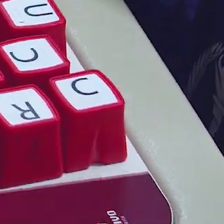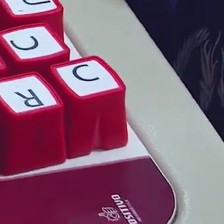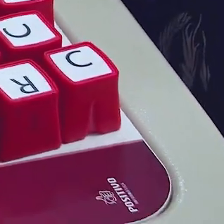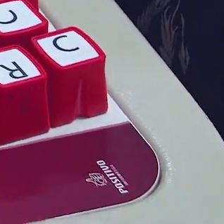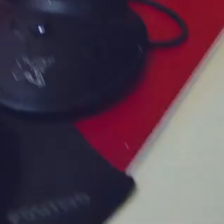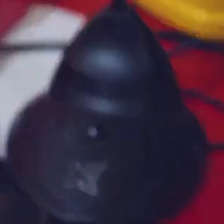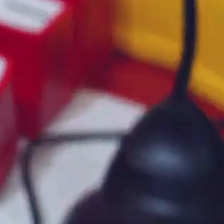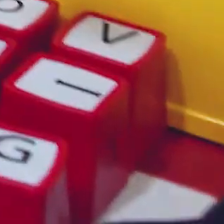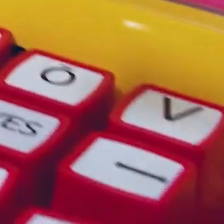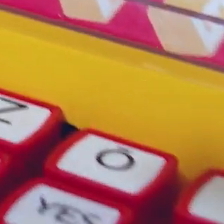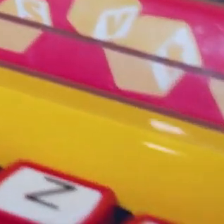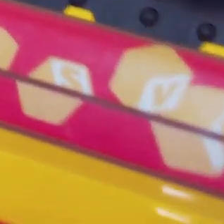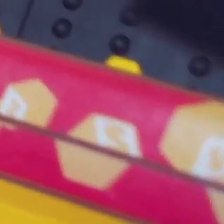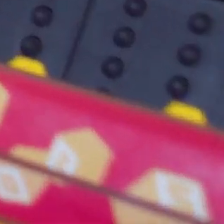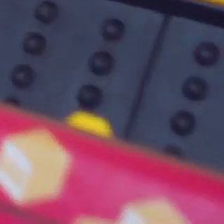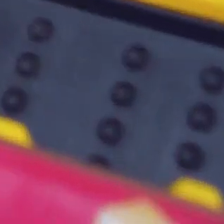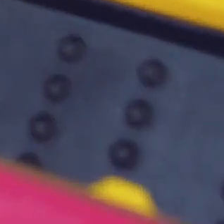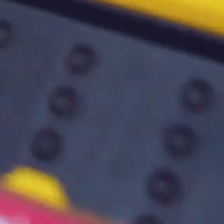Excelente!